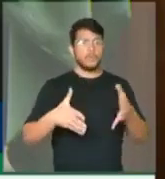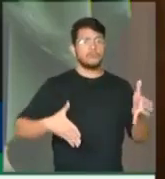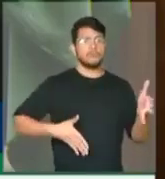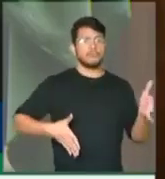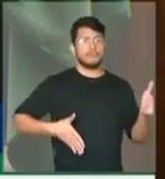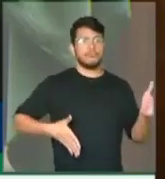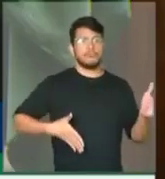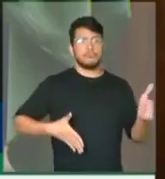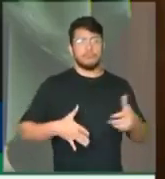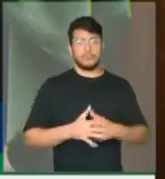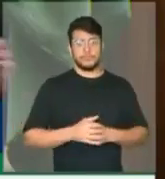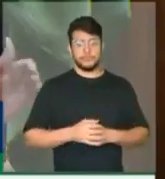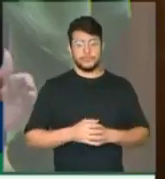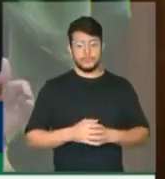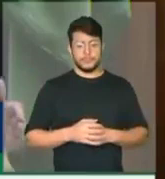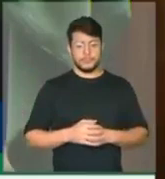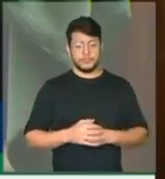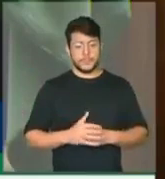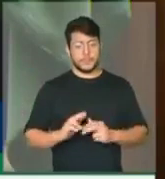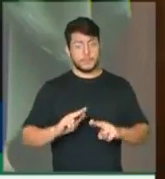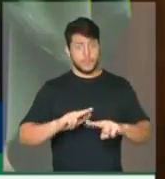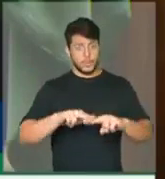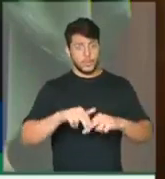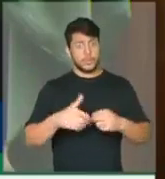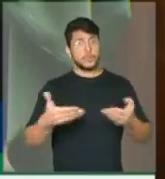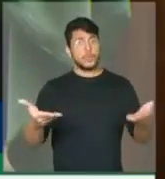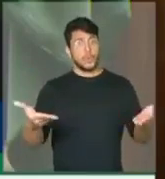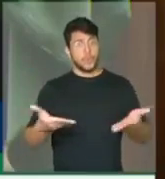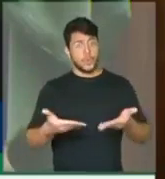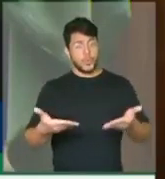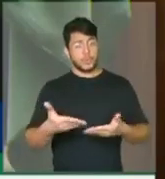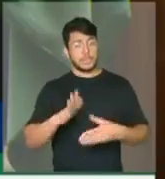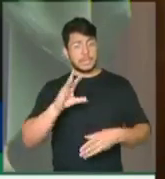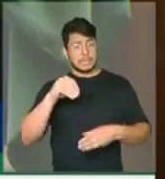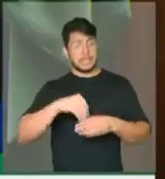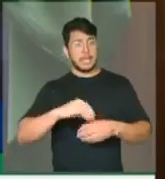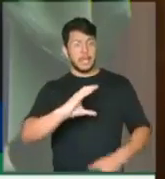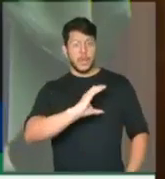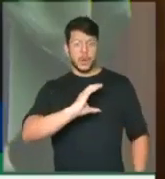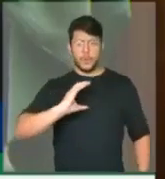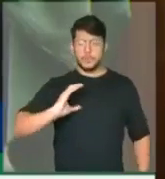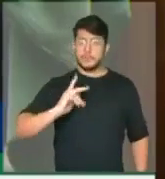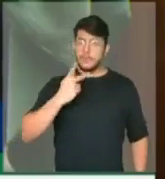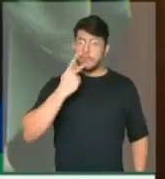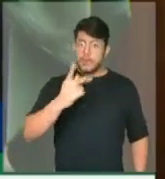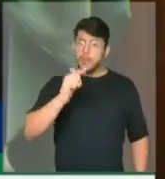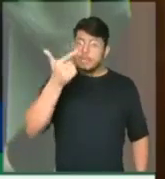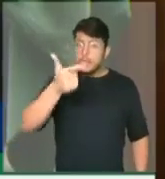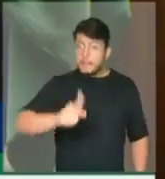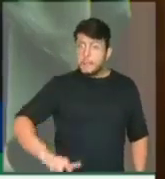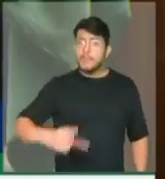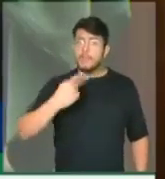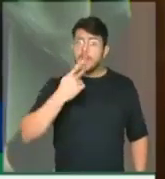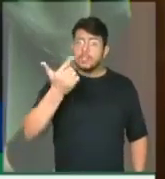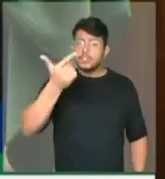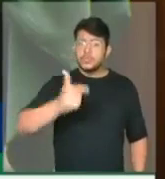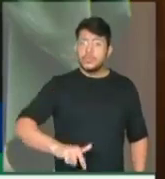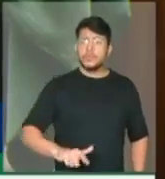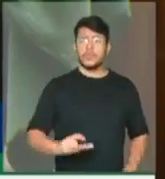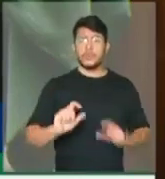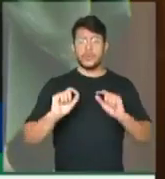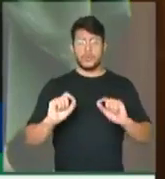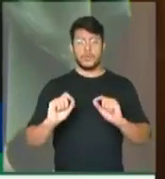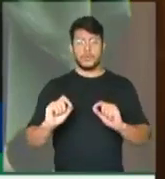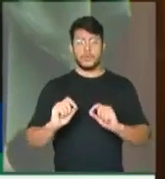criminosas. Por isso eu disse hoje na comissão e repito no plenário, Sérgio Moro